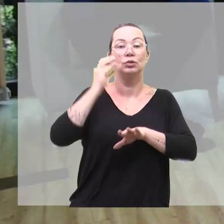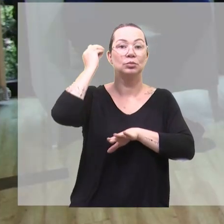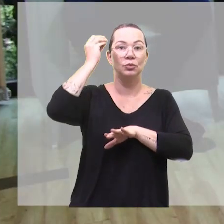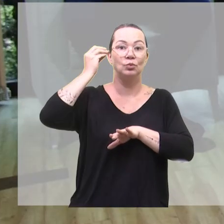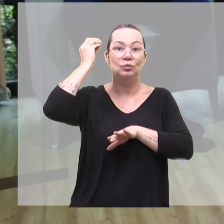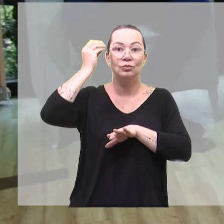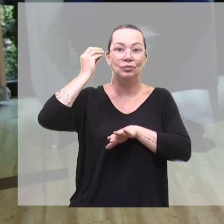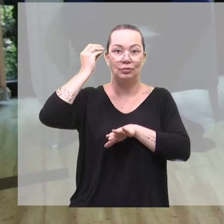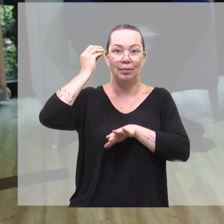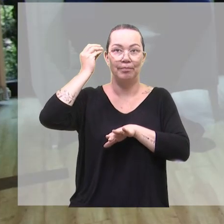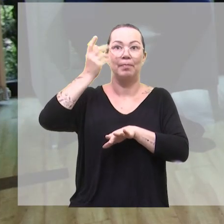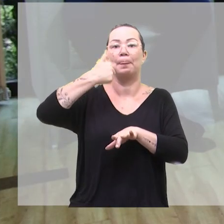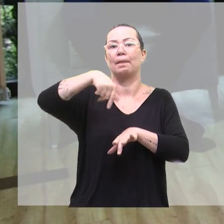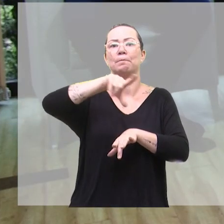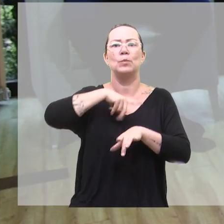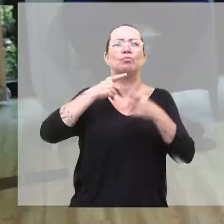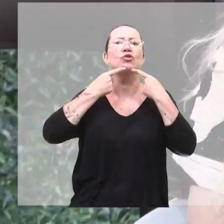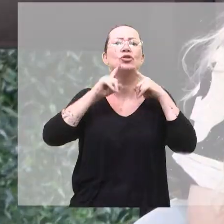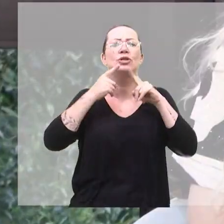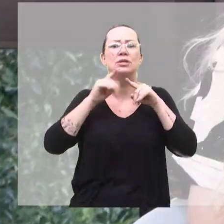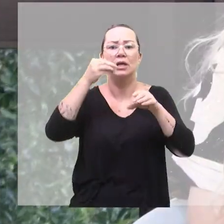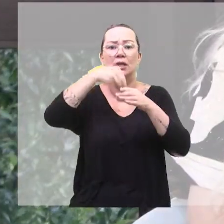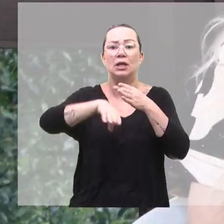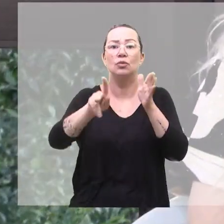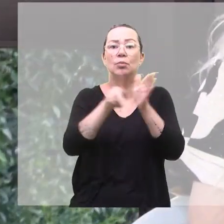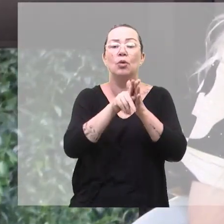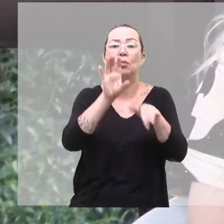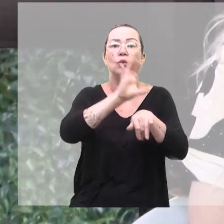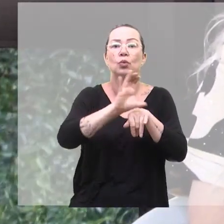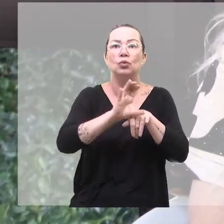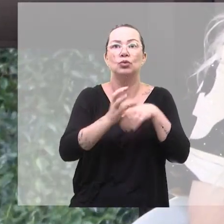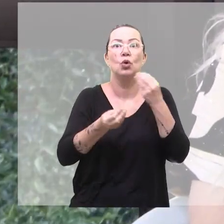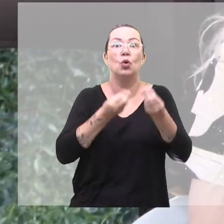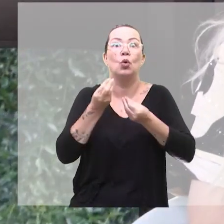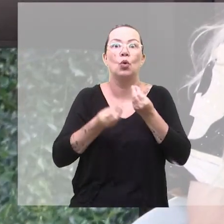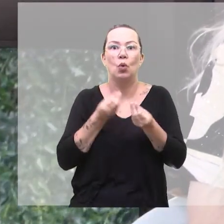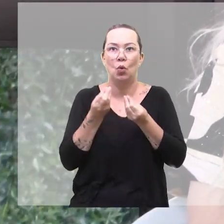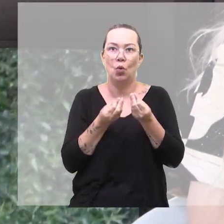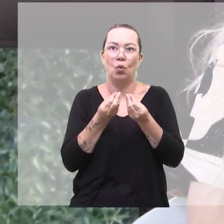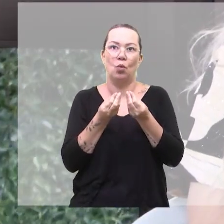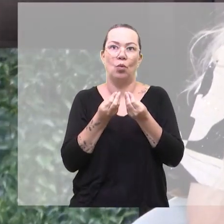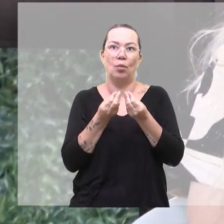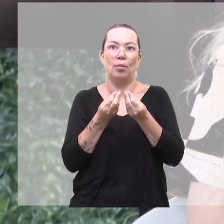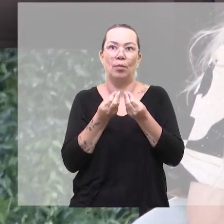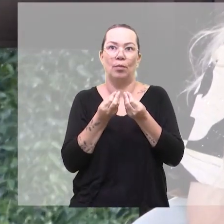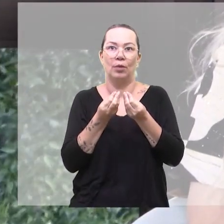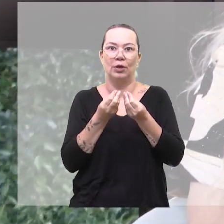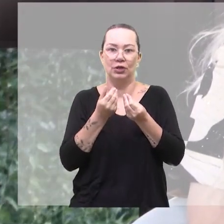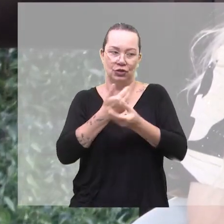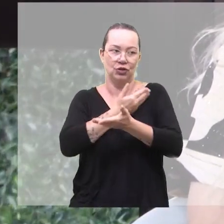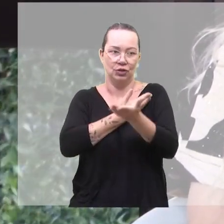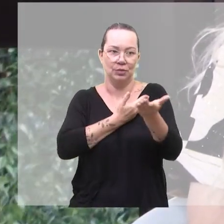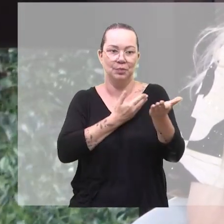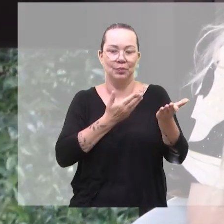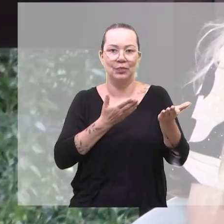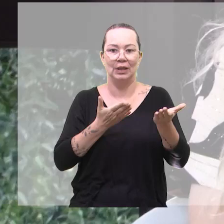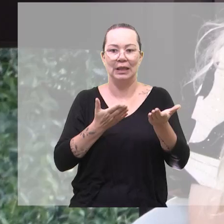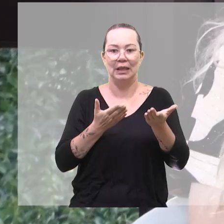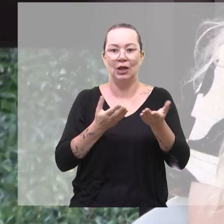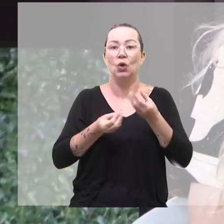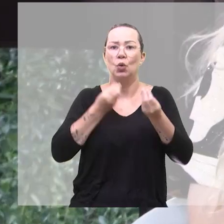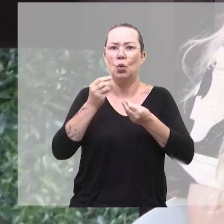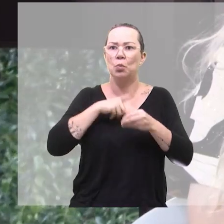no curso de psicologia. Aí a gente teve críticas dentro do próprio curso. Como é que vai ter, de colegas,